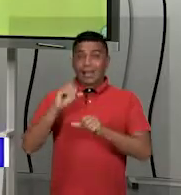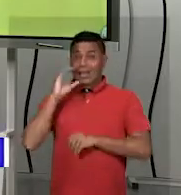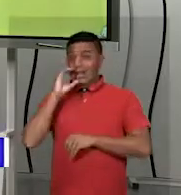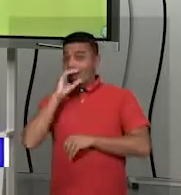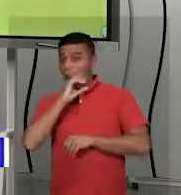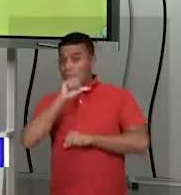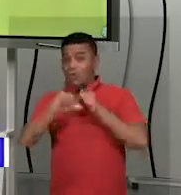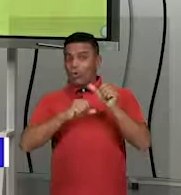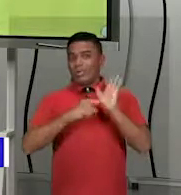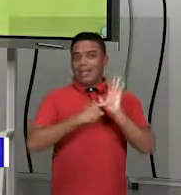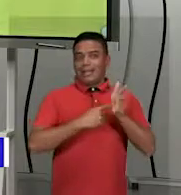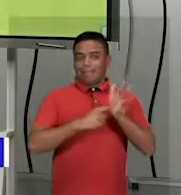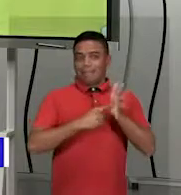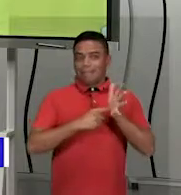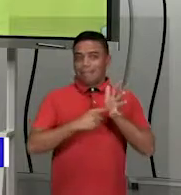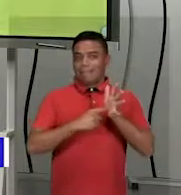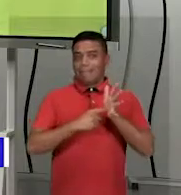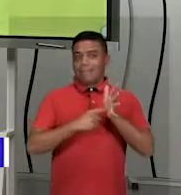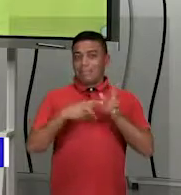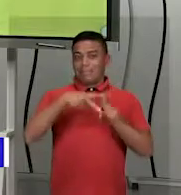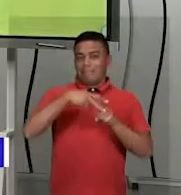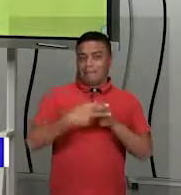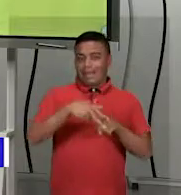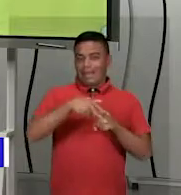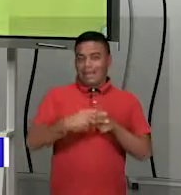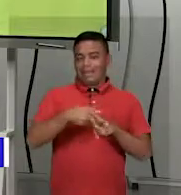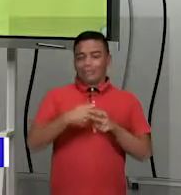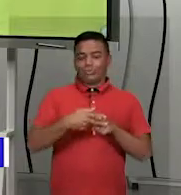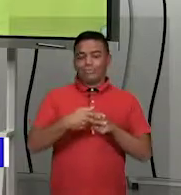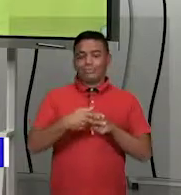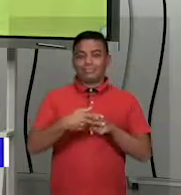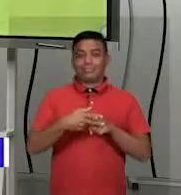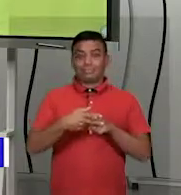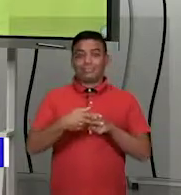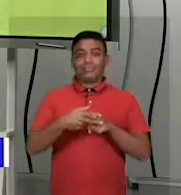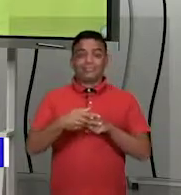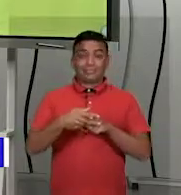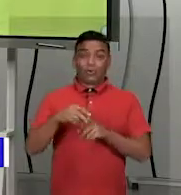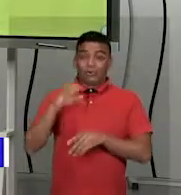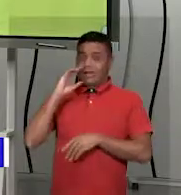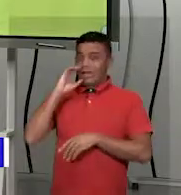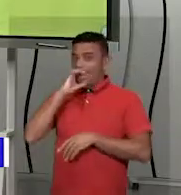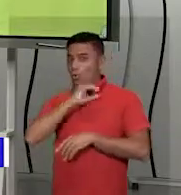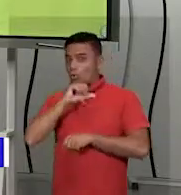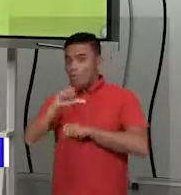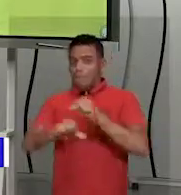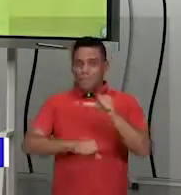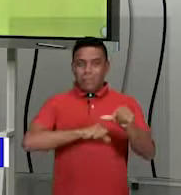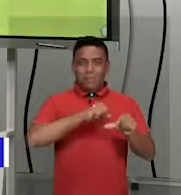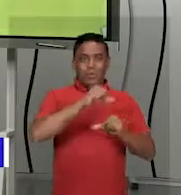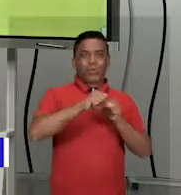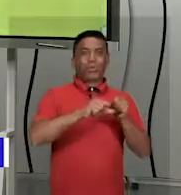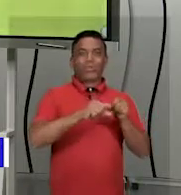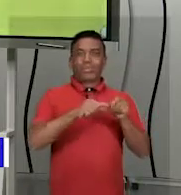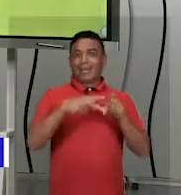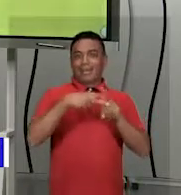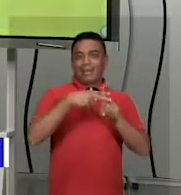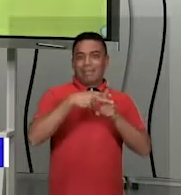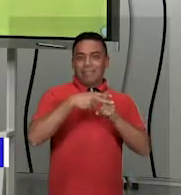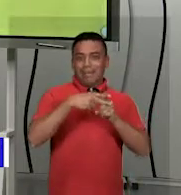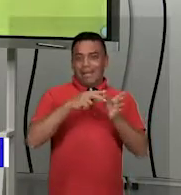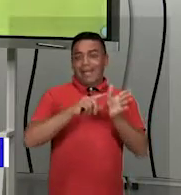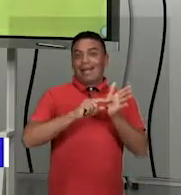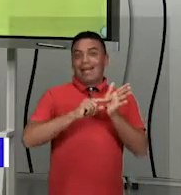consegue utilizar a energia térmica fazendo com que aquilo se transforme em algum tipo de dispositivo.